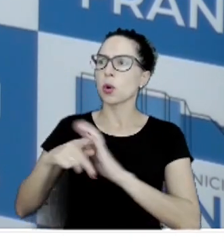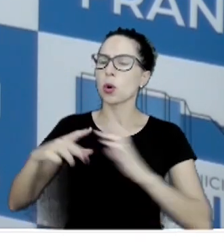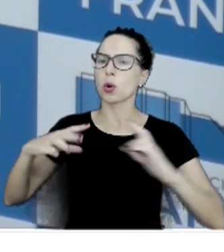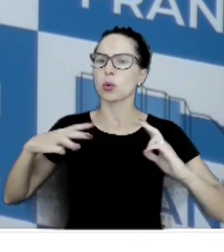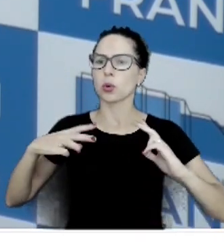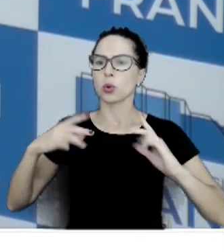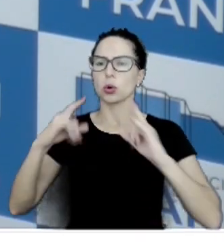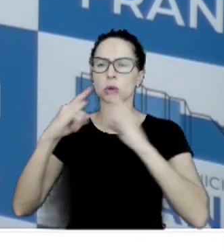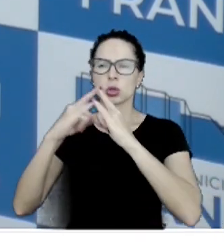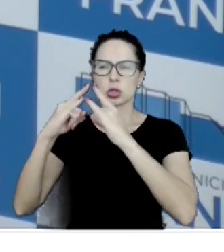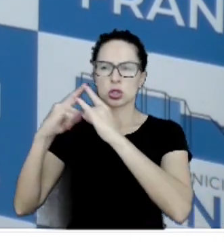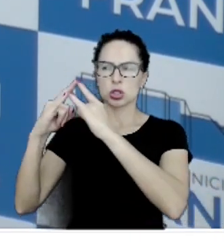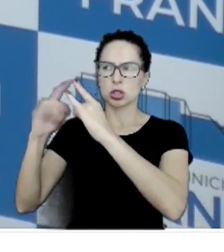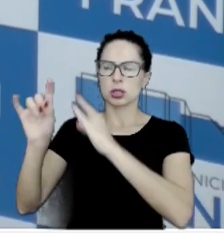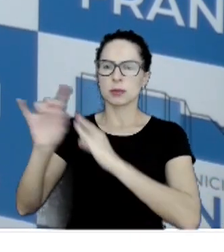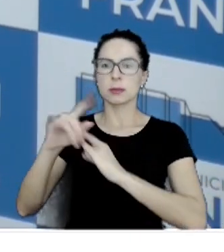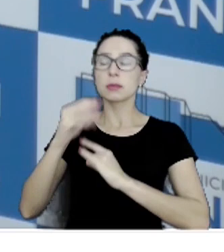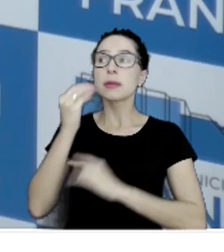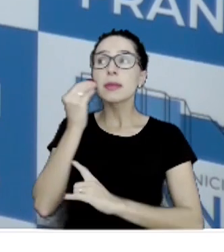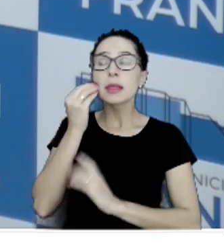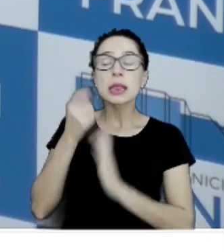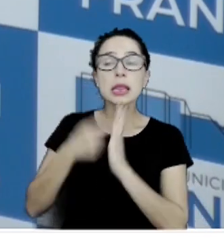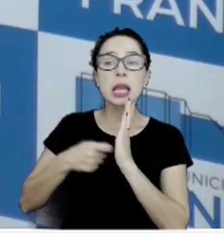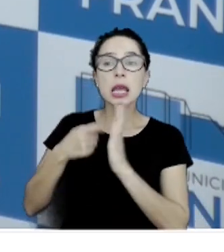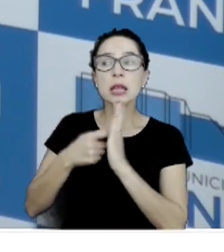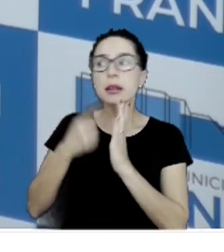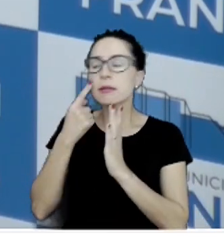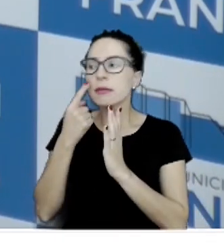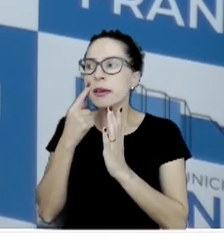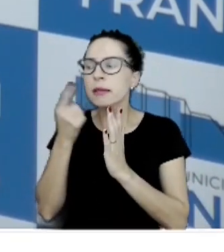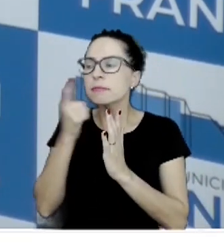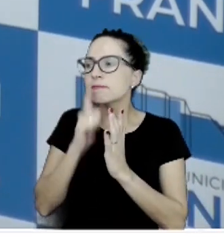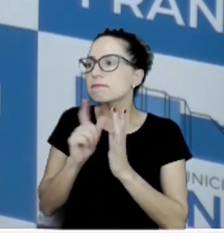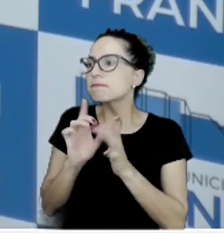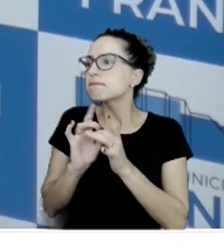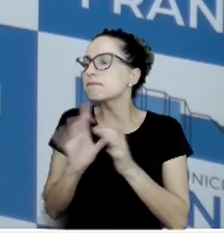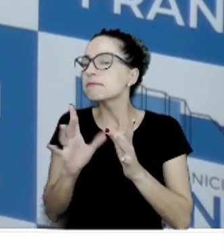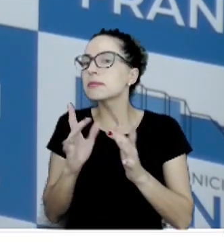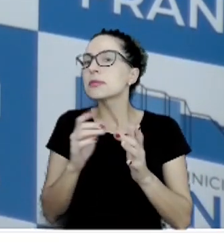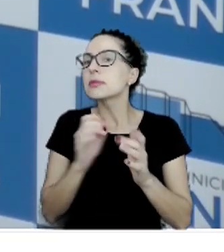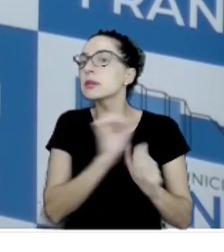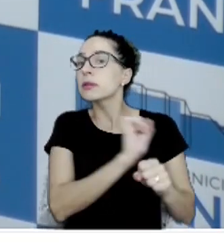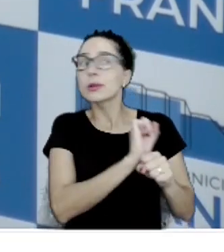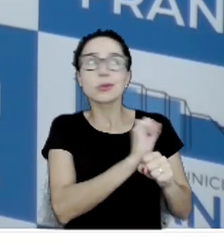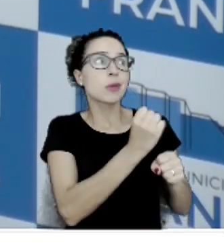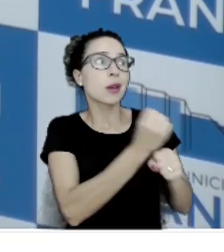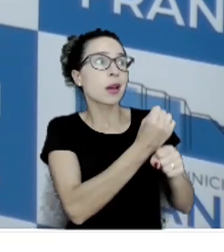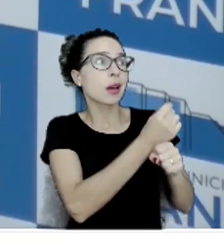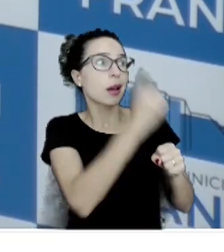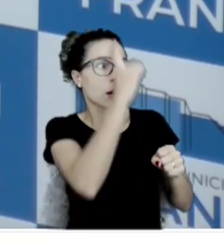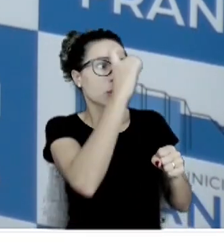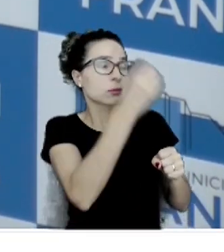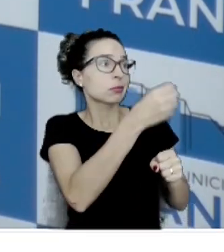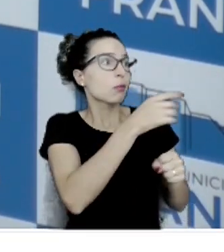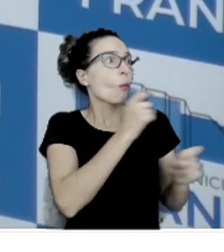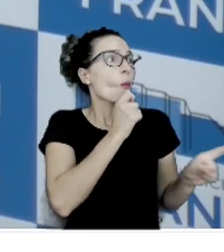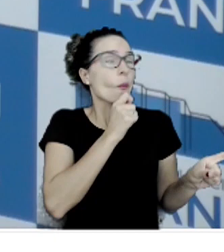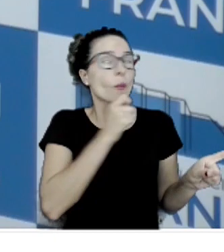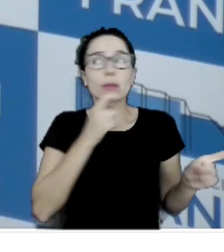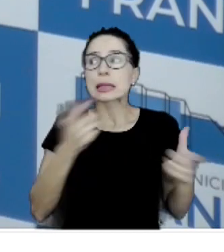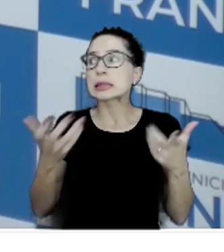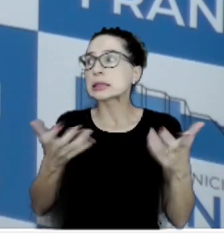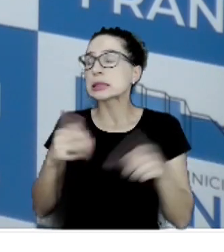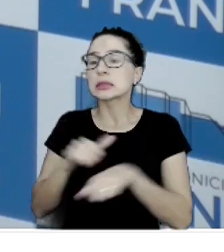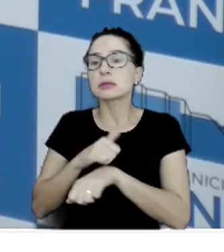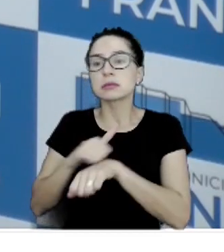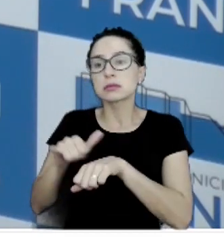e tentar encontrar um caminho até que chegue esse novo hospital? O